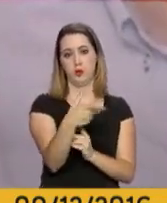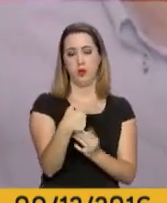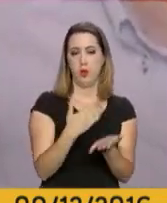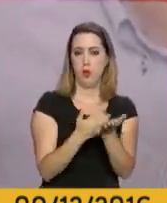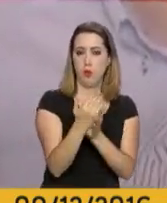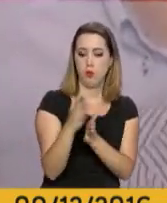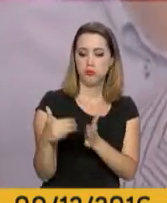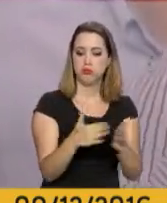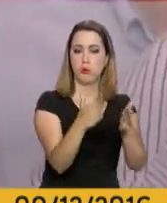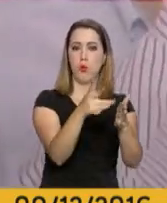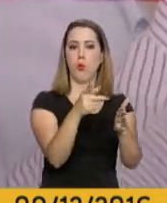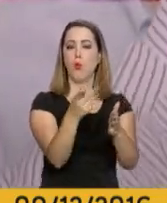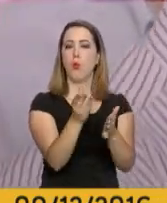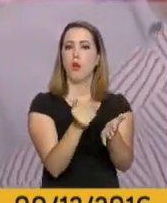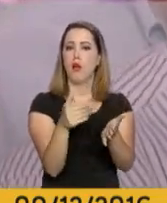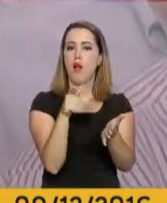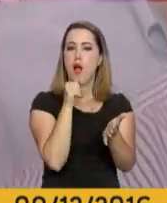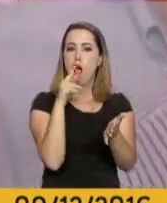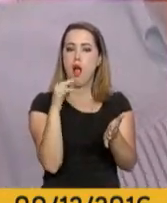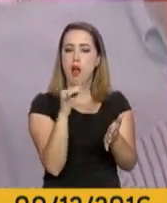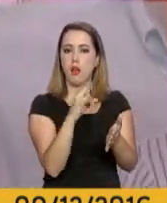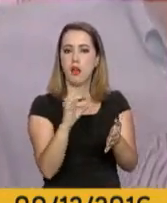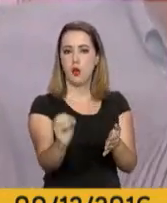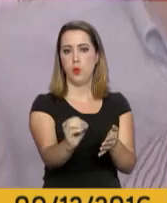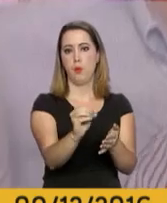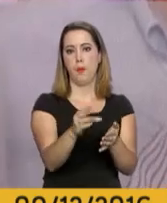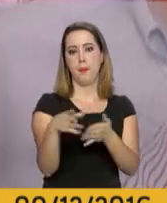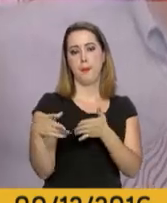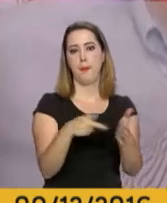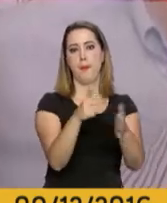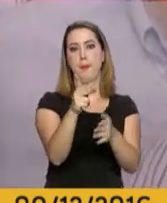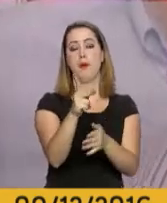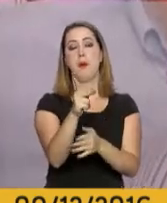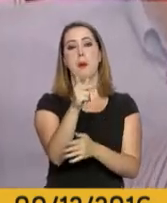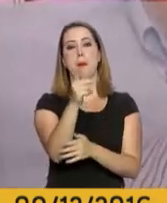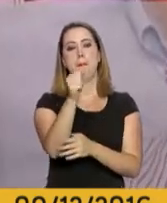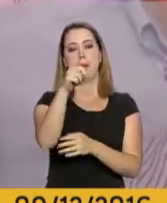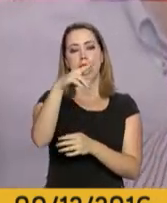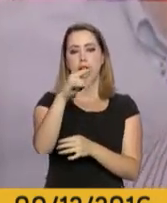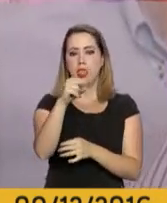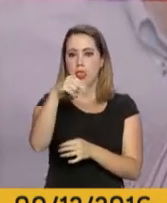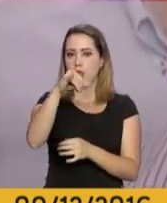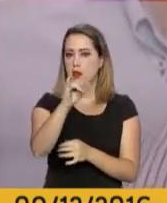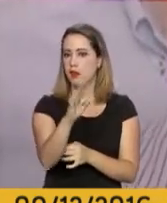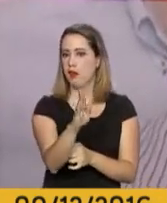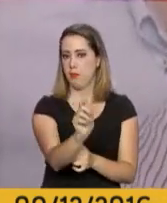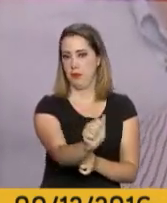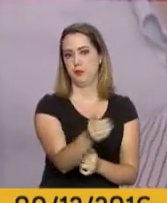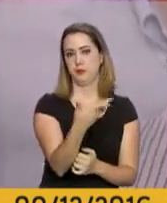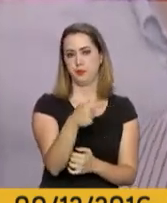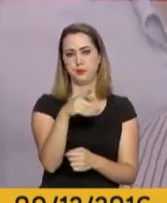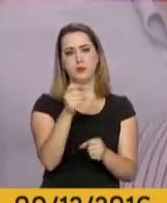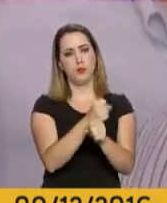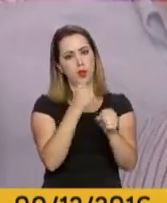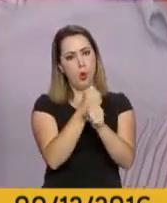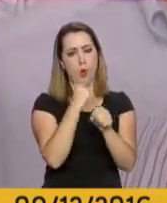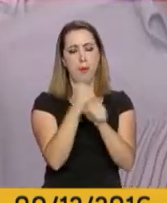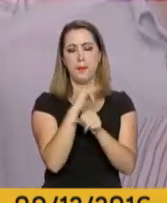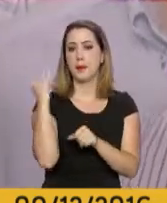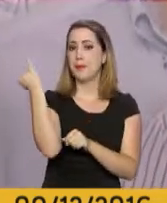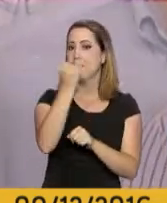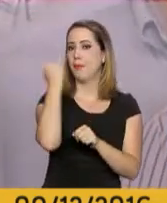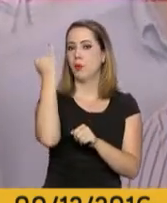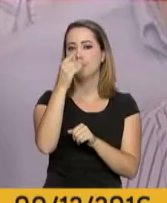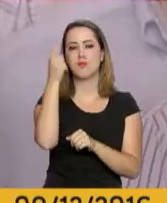natural do rio Paraíba né não é isto de modo que a obra avançadíssima obra importantíssima pensada há praticamente 10